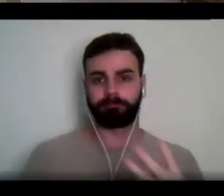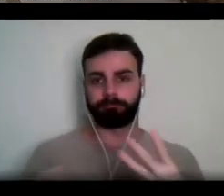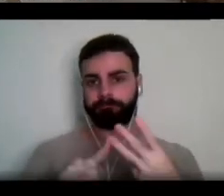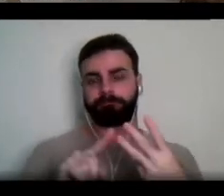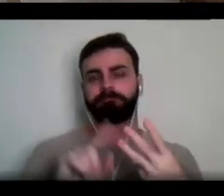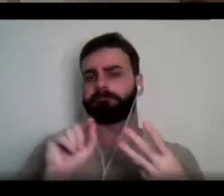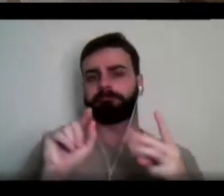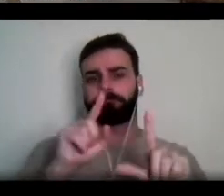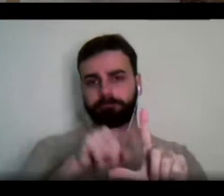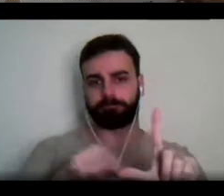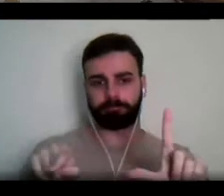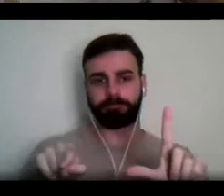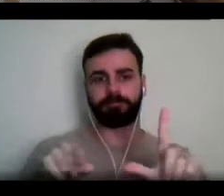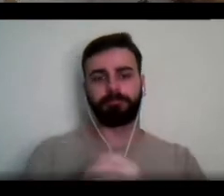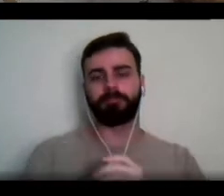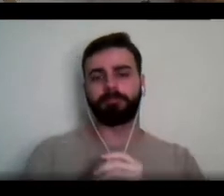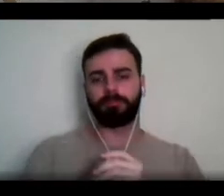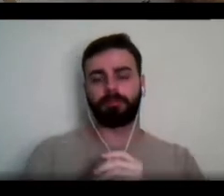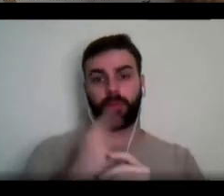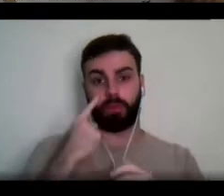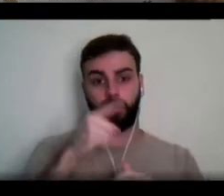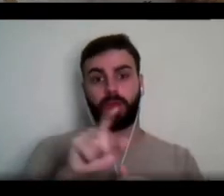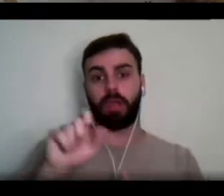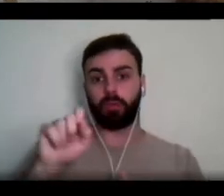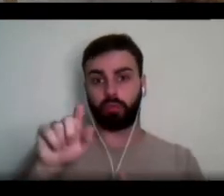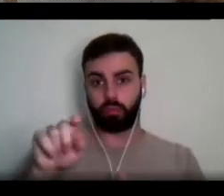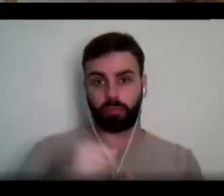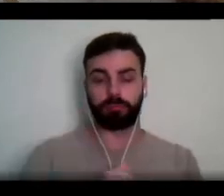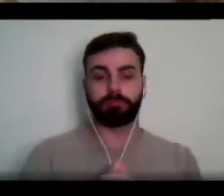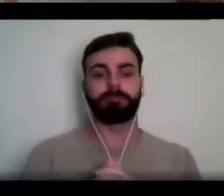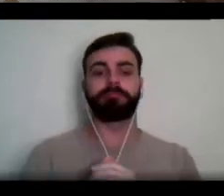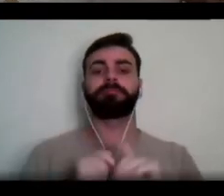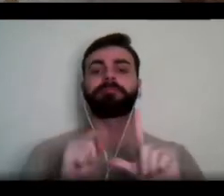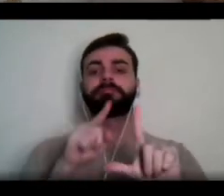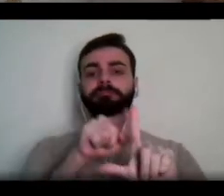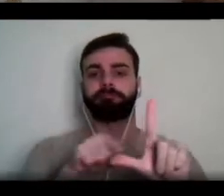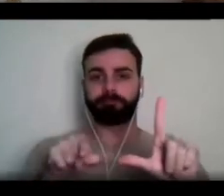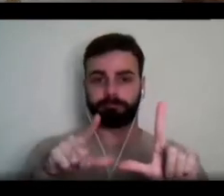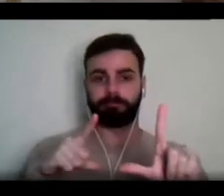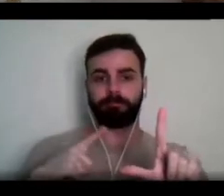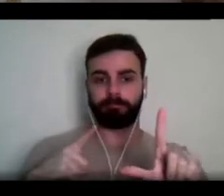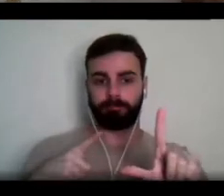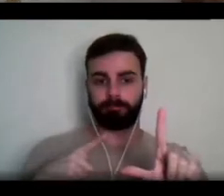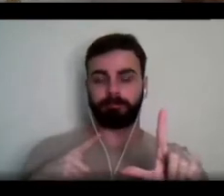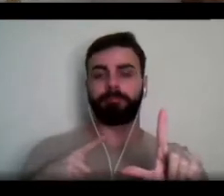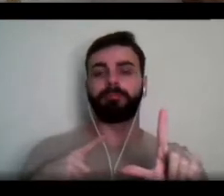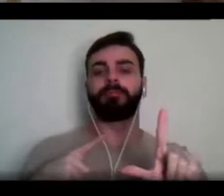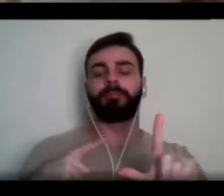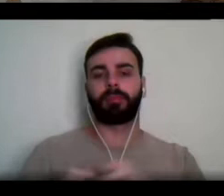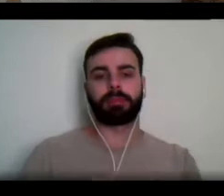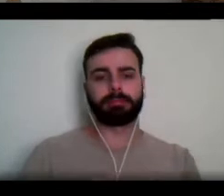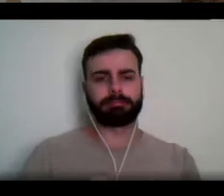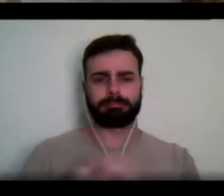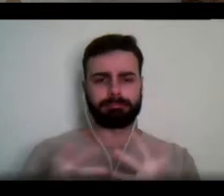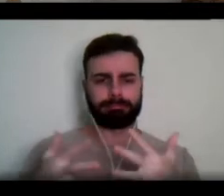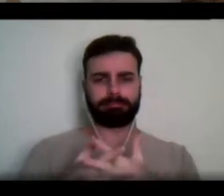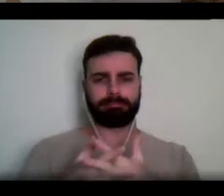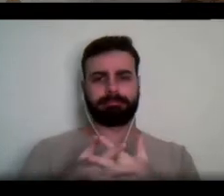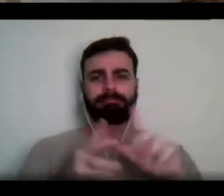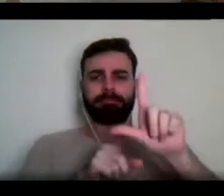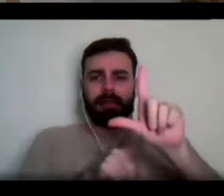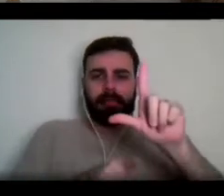último gráfico que a gente vai fazer ele pequenininho aqui, é o gráfico da